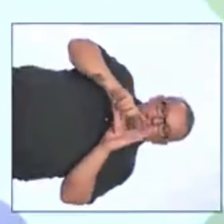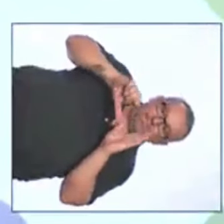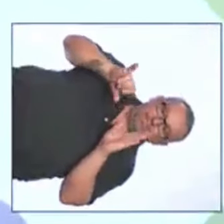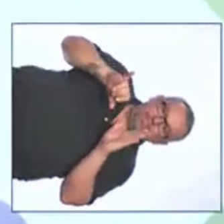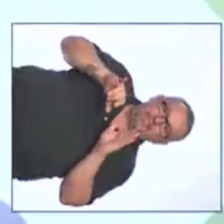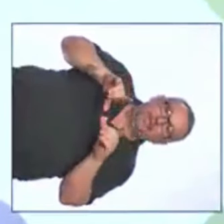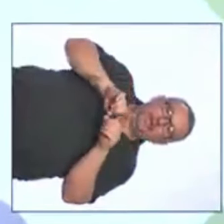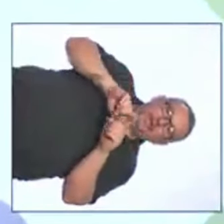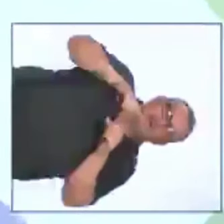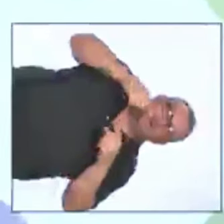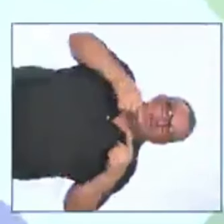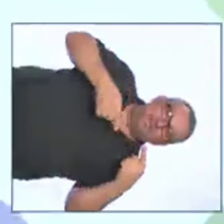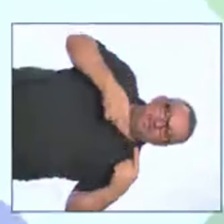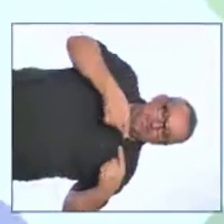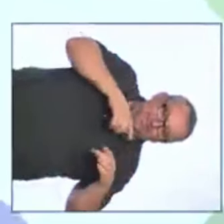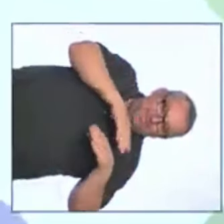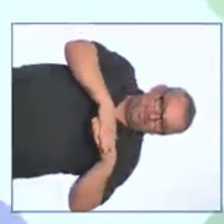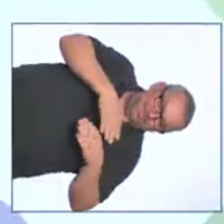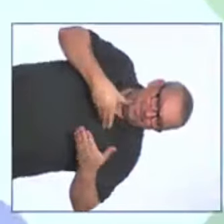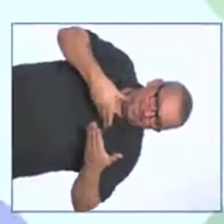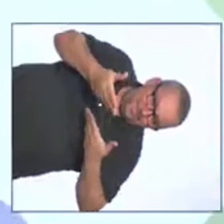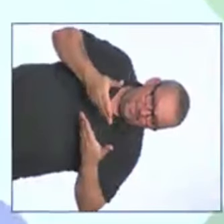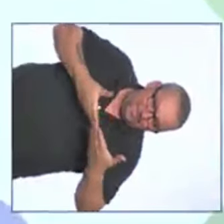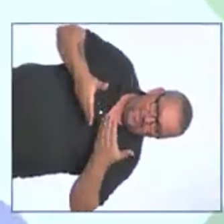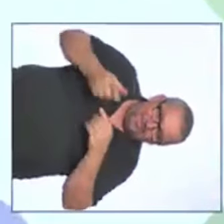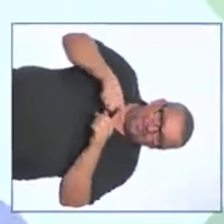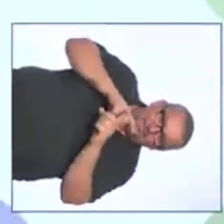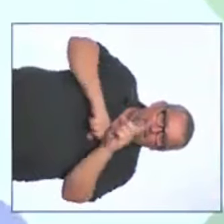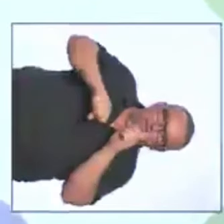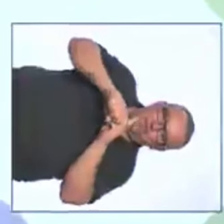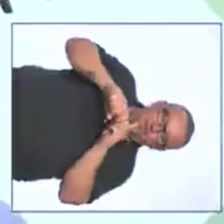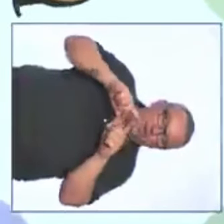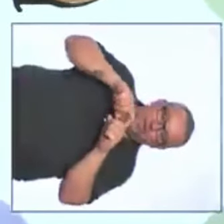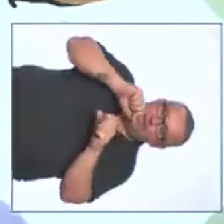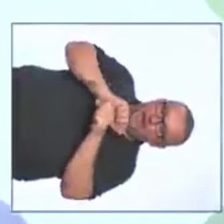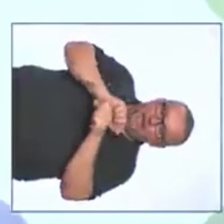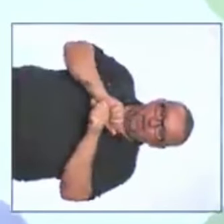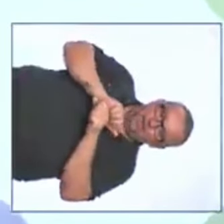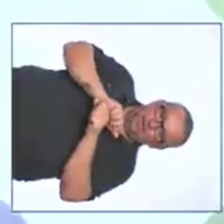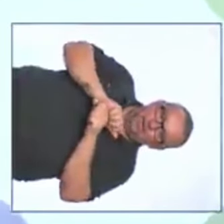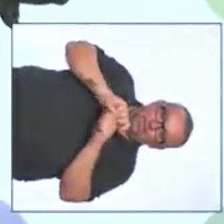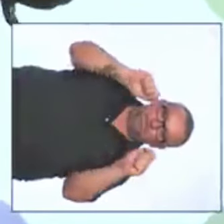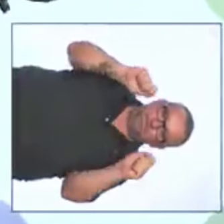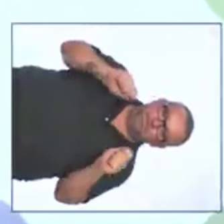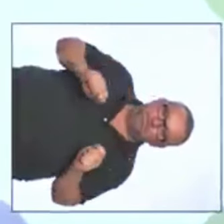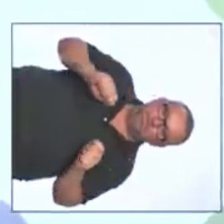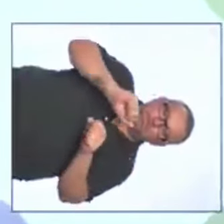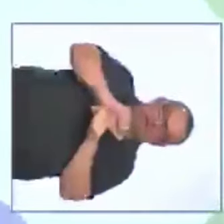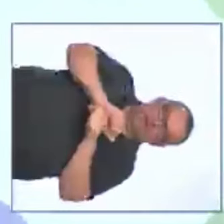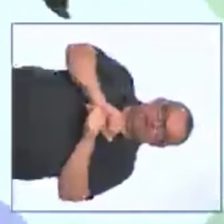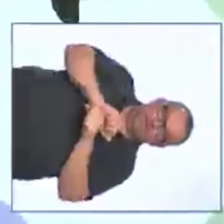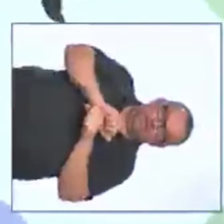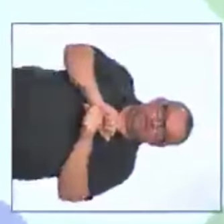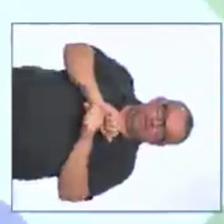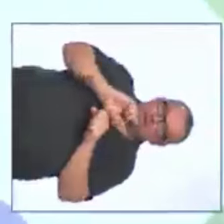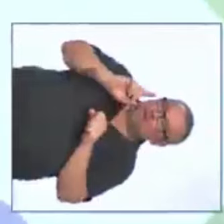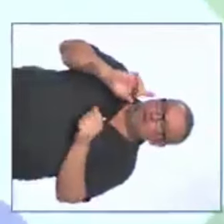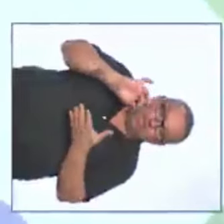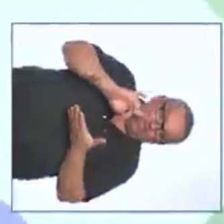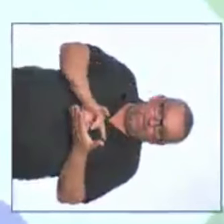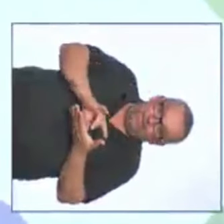essa discussão que a gente quer trazer pra vocês que a sociedade não é algo estático a sociedade não é algo parado não é algo absoluto não é uma